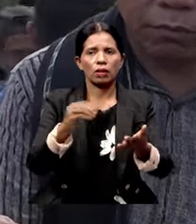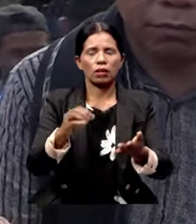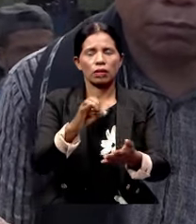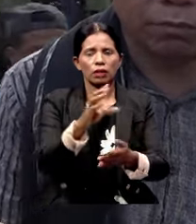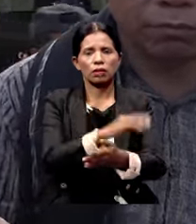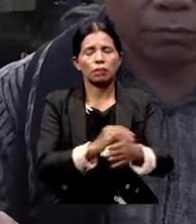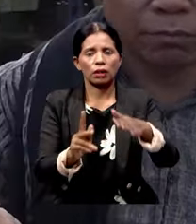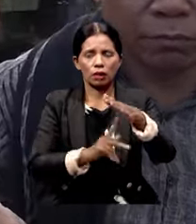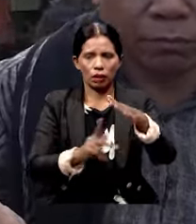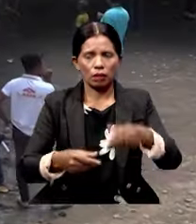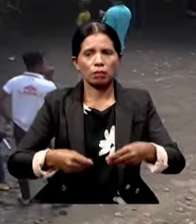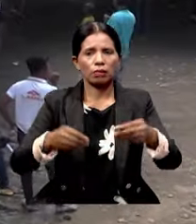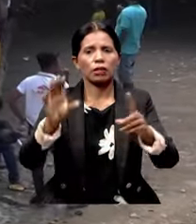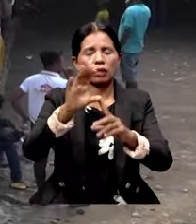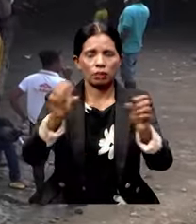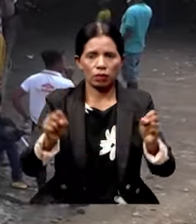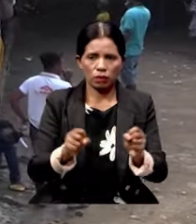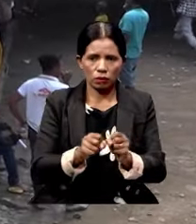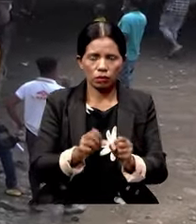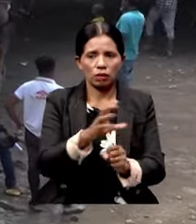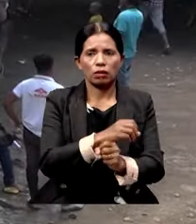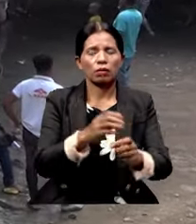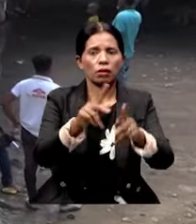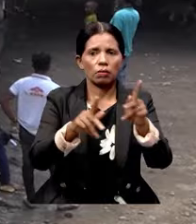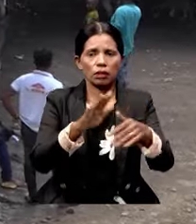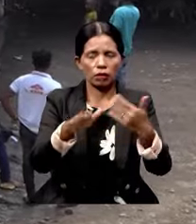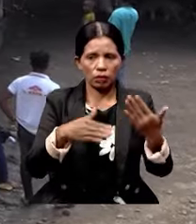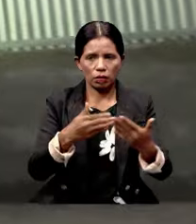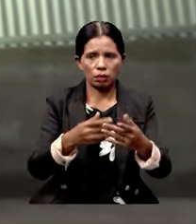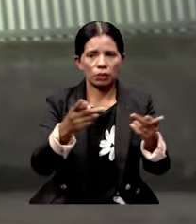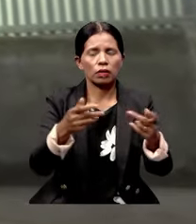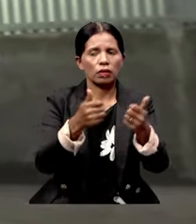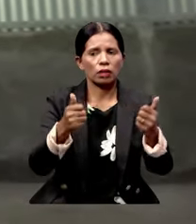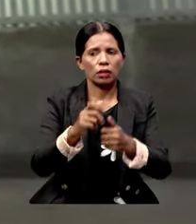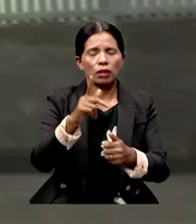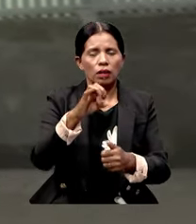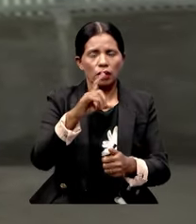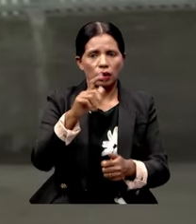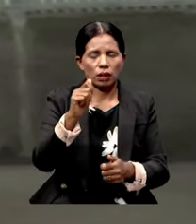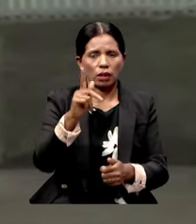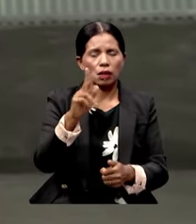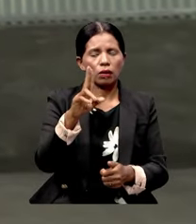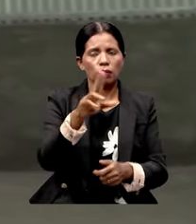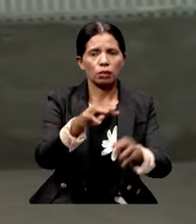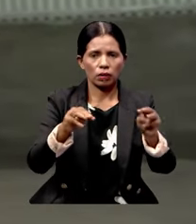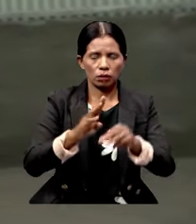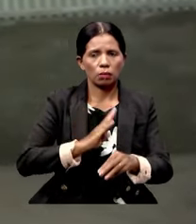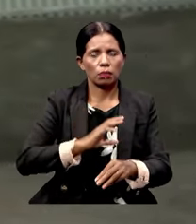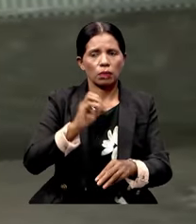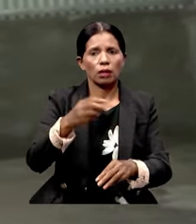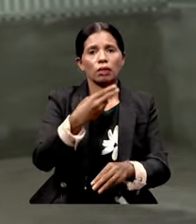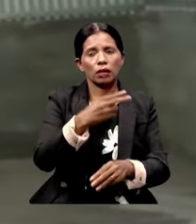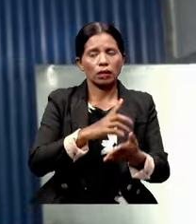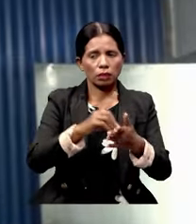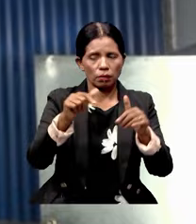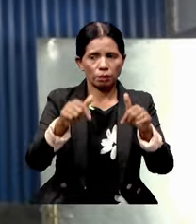da autoridade local na comunidade Iasuco Goulolo, posto administrativo Cailaco, município Bobonaro, quinta semana ne.